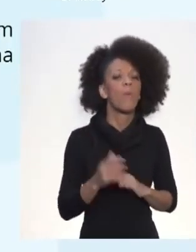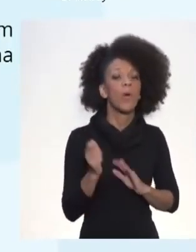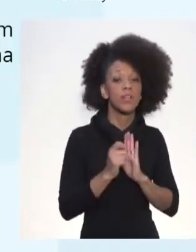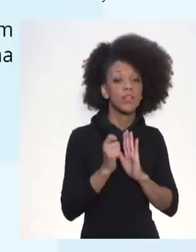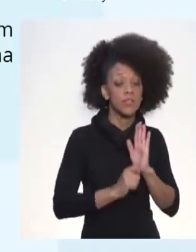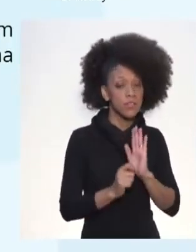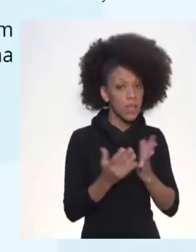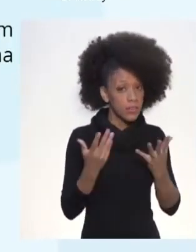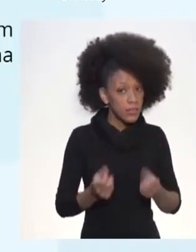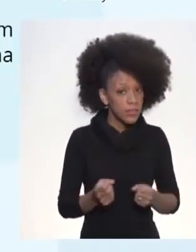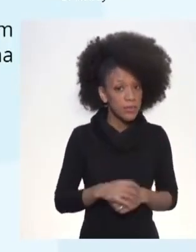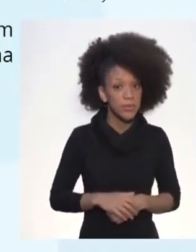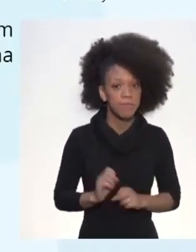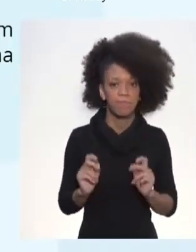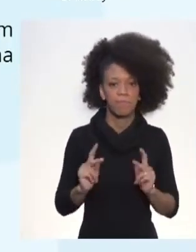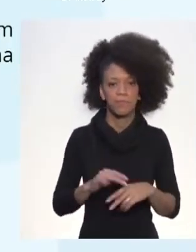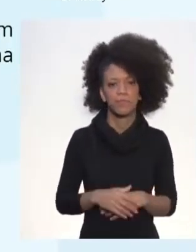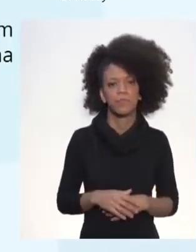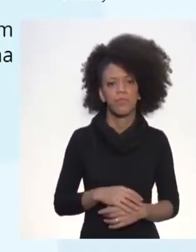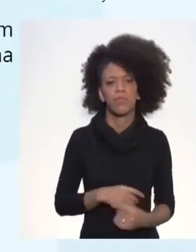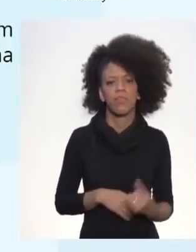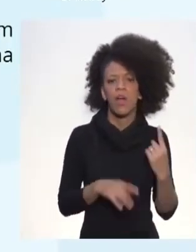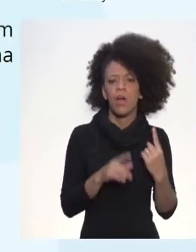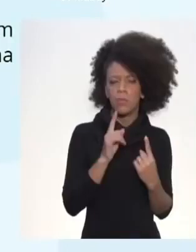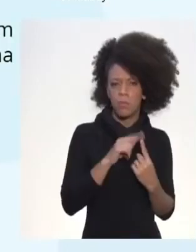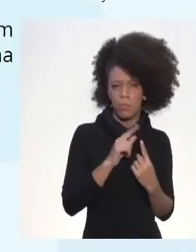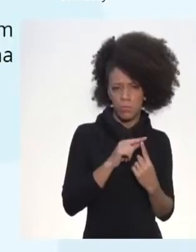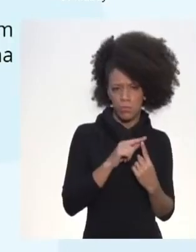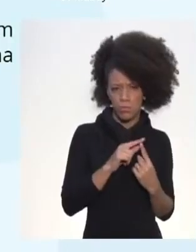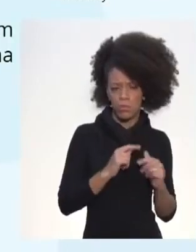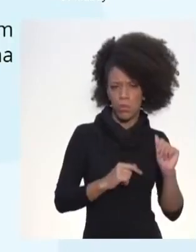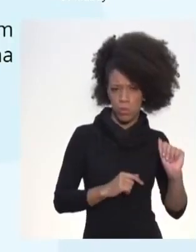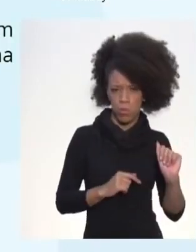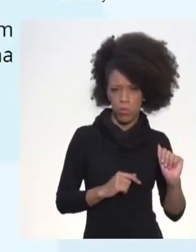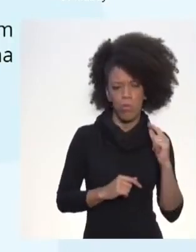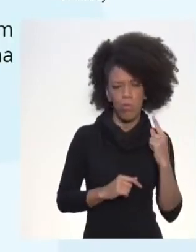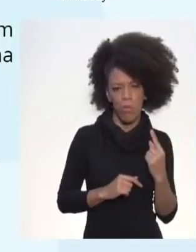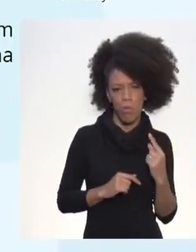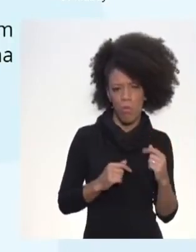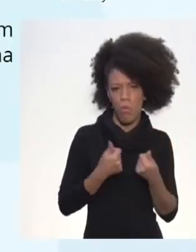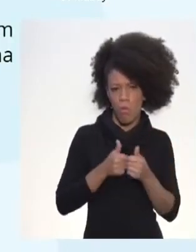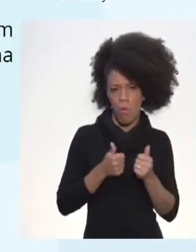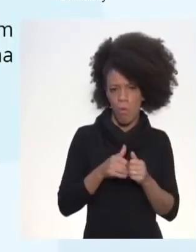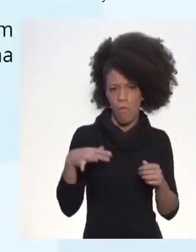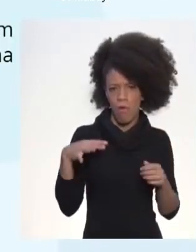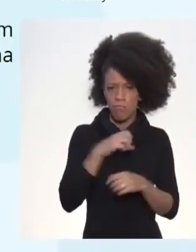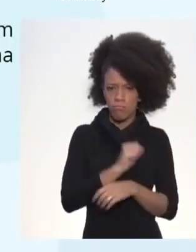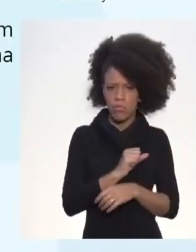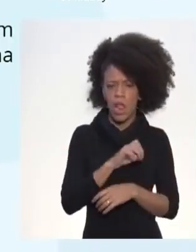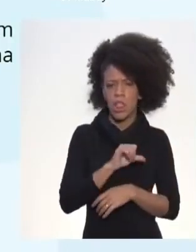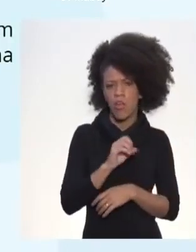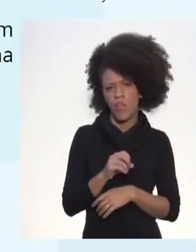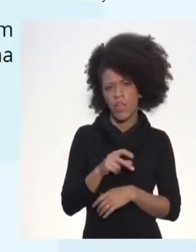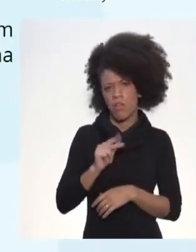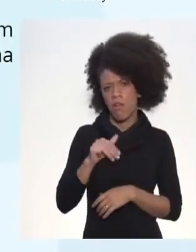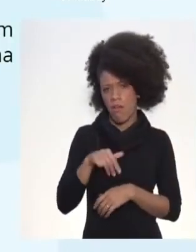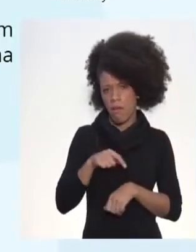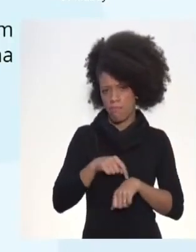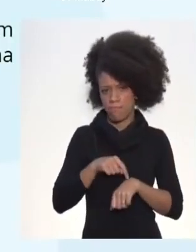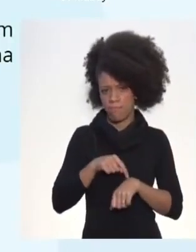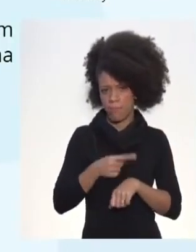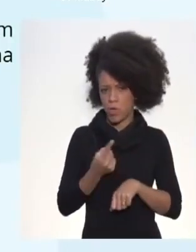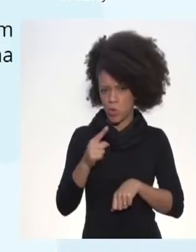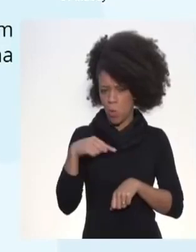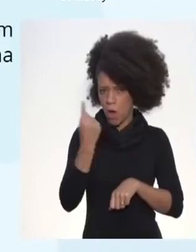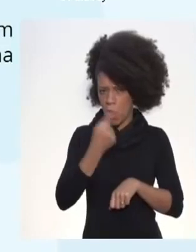suas considerações, tá ok? Para cada uma delas. Na letra A, um ônibus com velocidade constante percorre 90 km em 1 hora